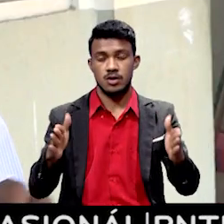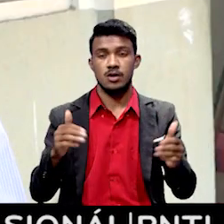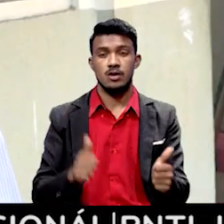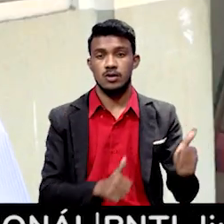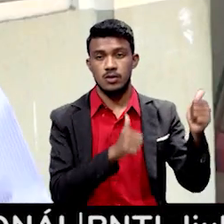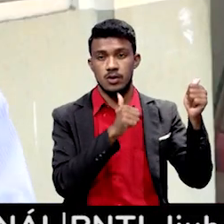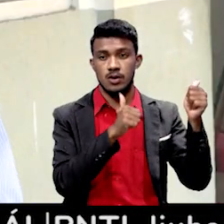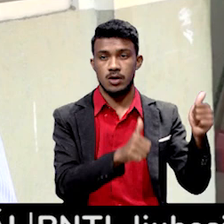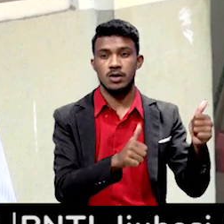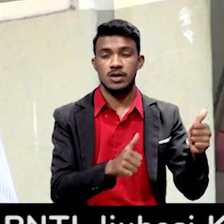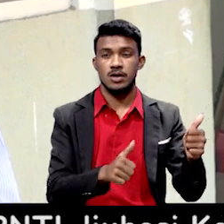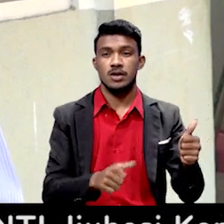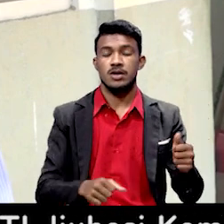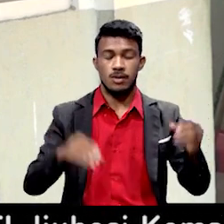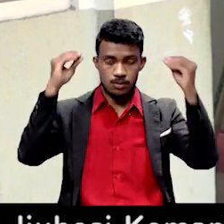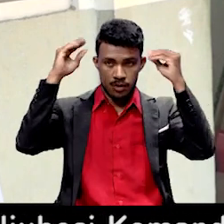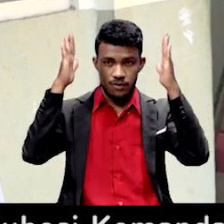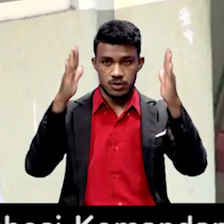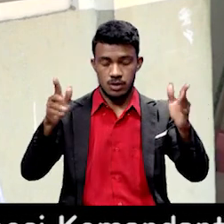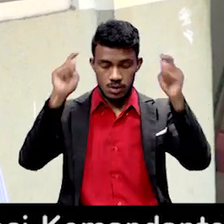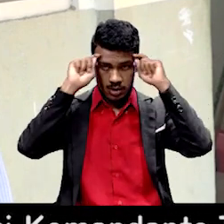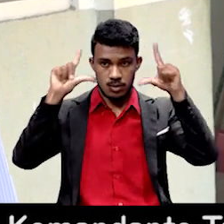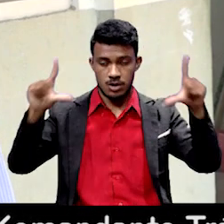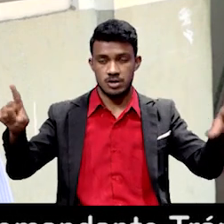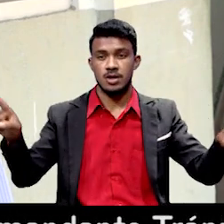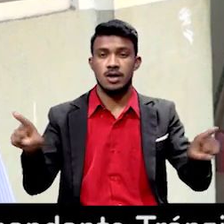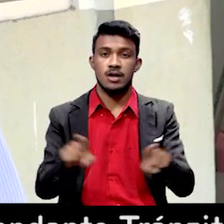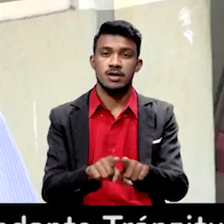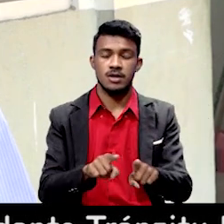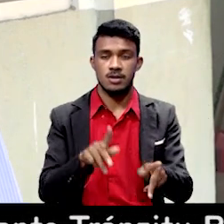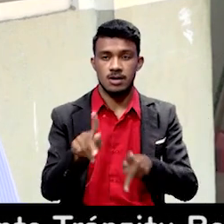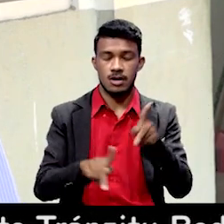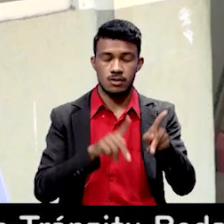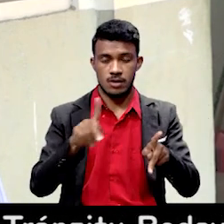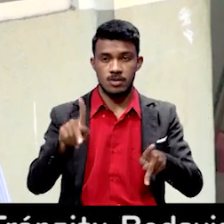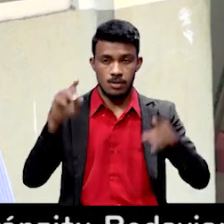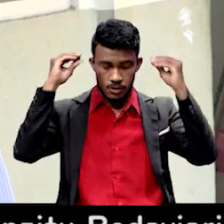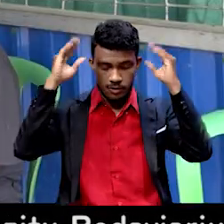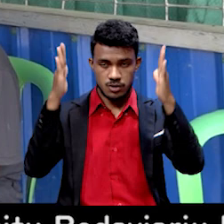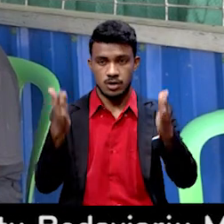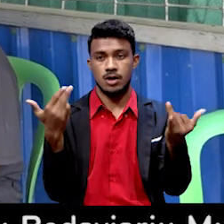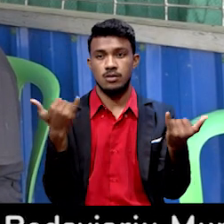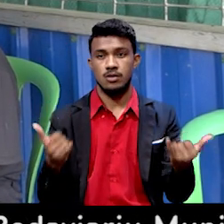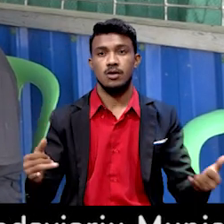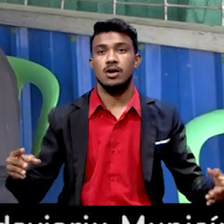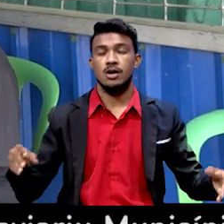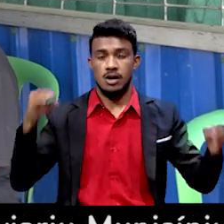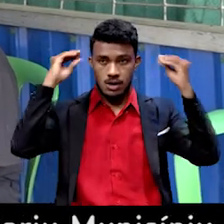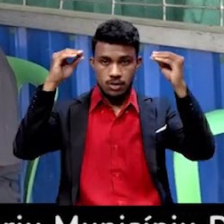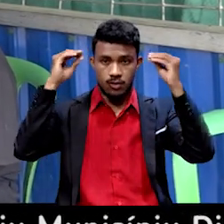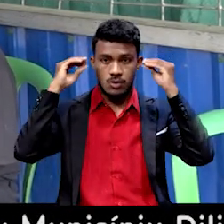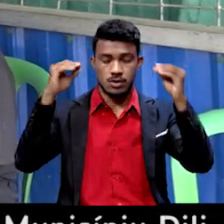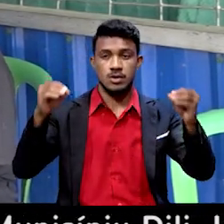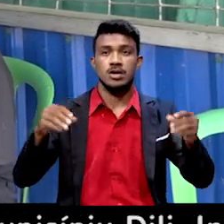do Sindicato Professores Timor-Leste, haré professor nebe horas ne hanorin, balum mai husi tempo